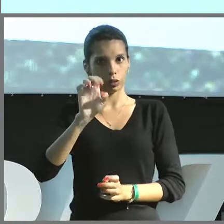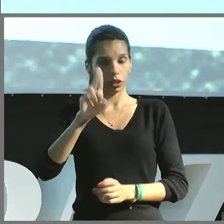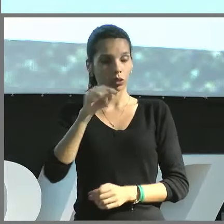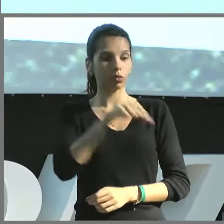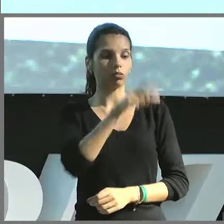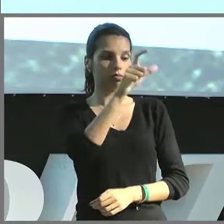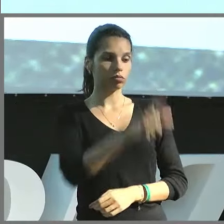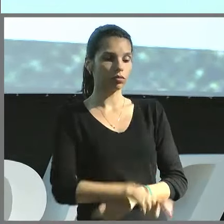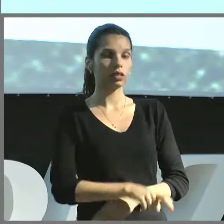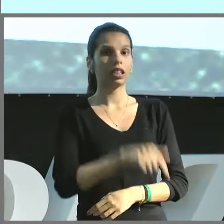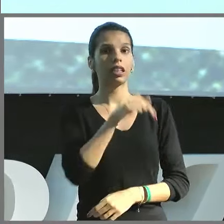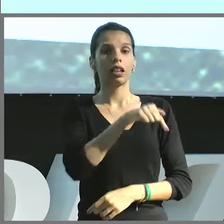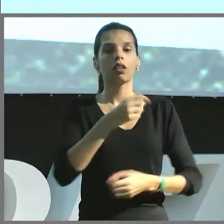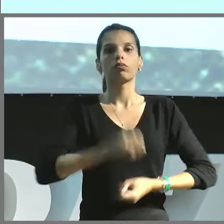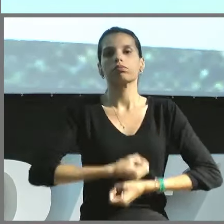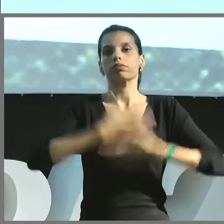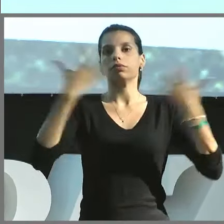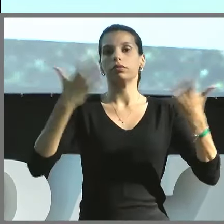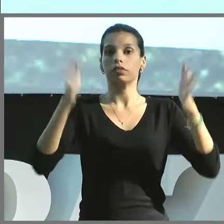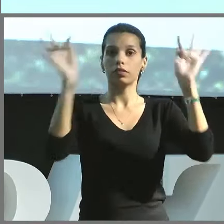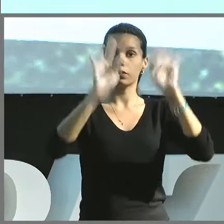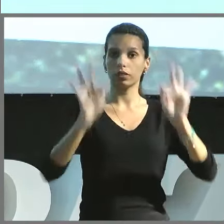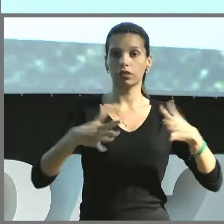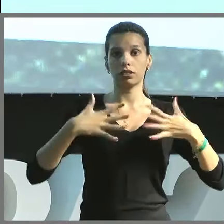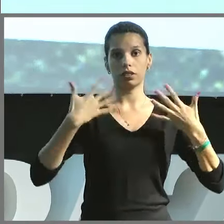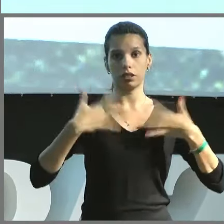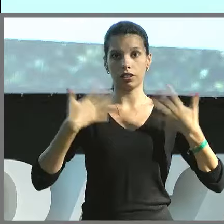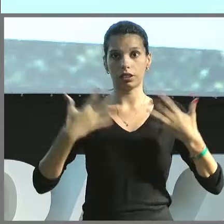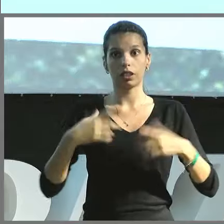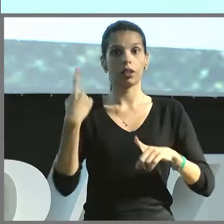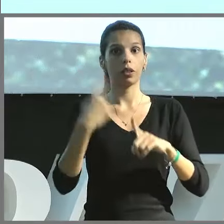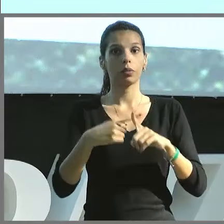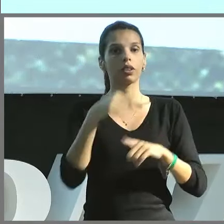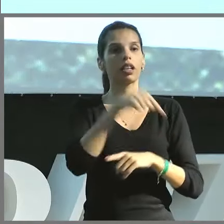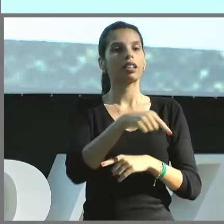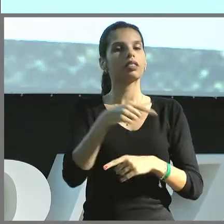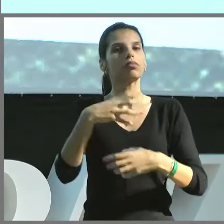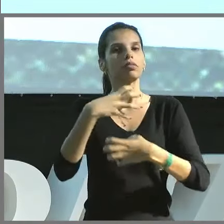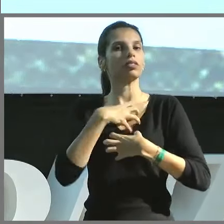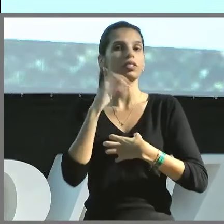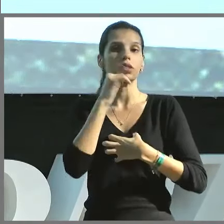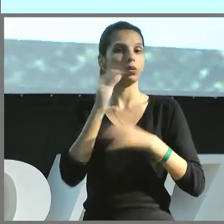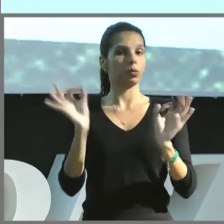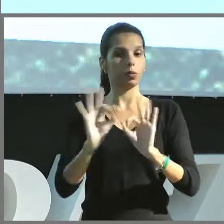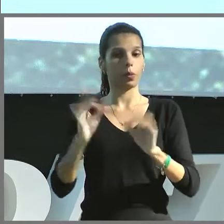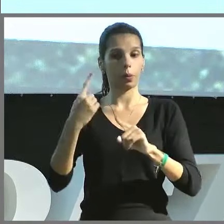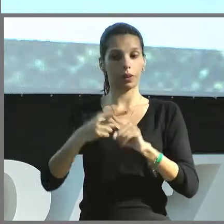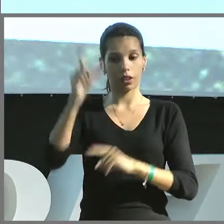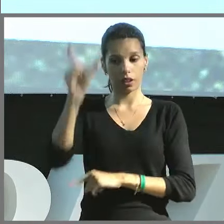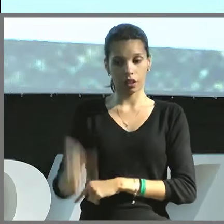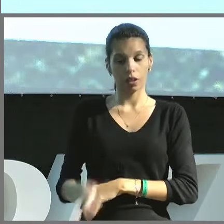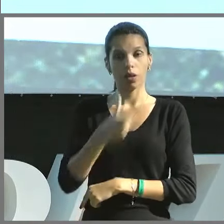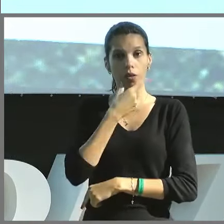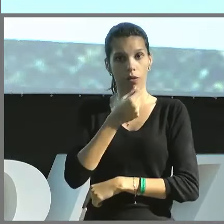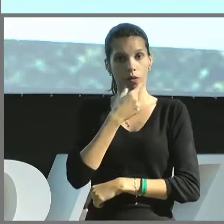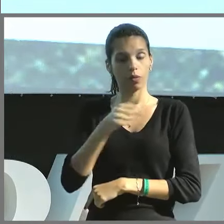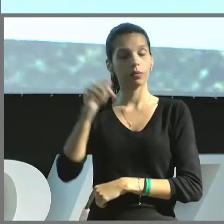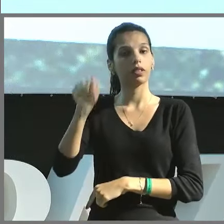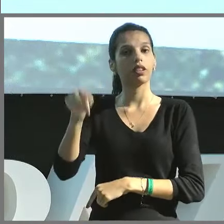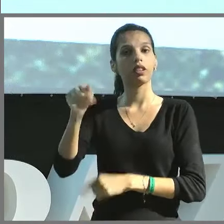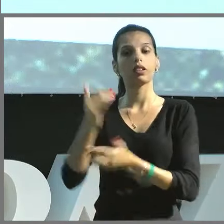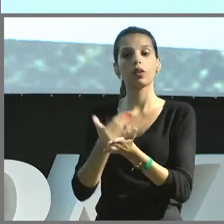ela explode em alegria, ao invés de se colocar na tristeza, porque aquele homem entra-lhe